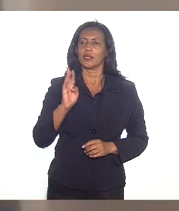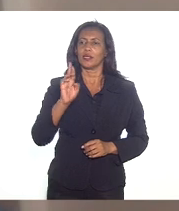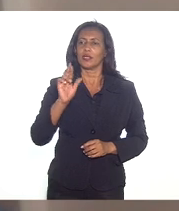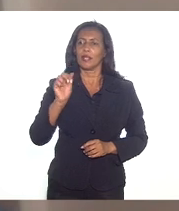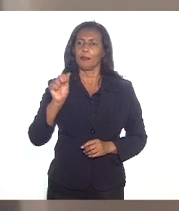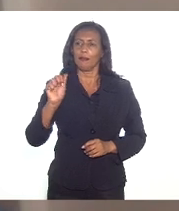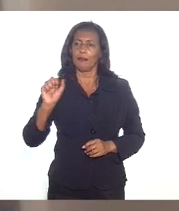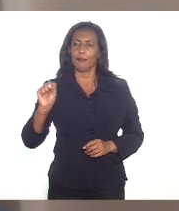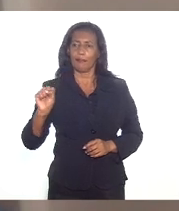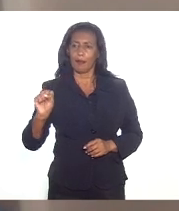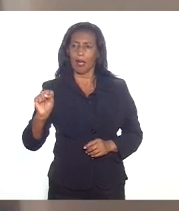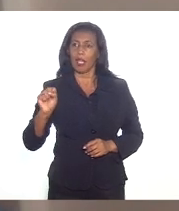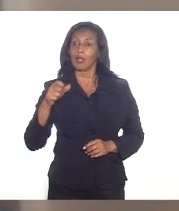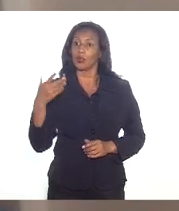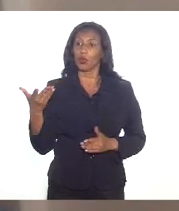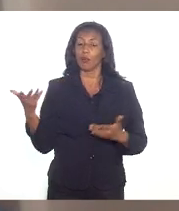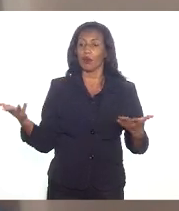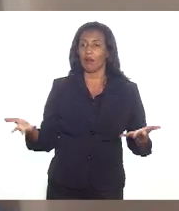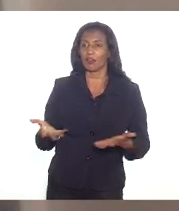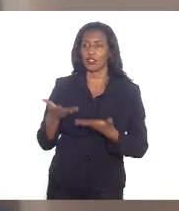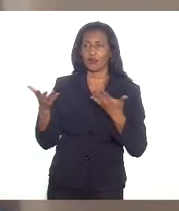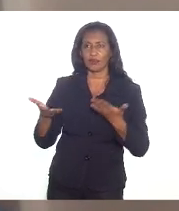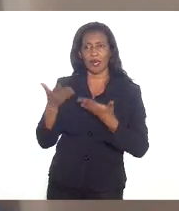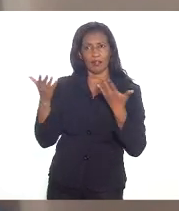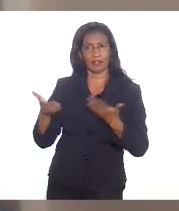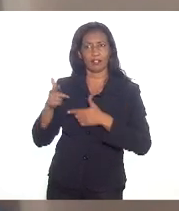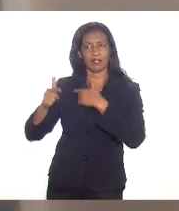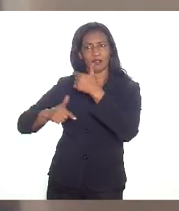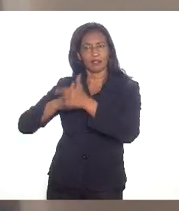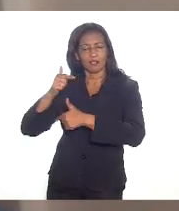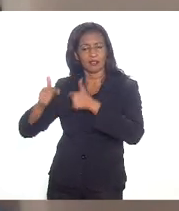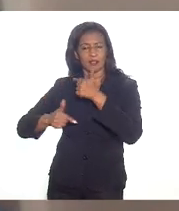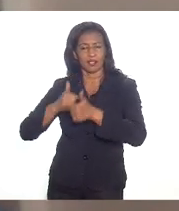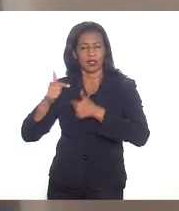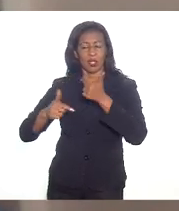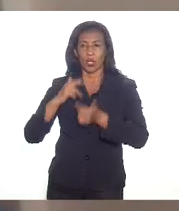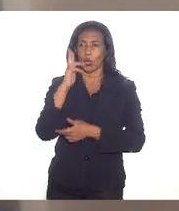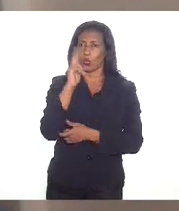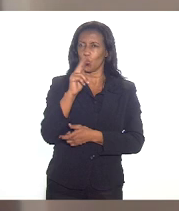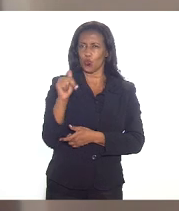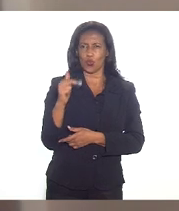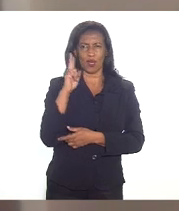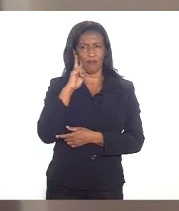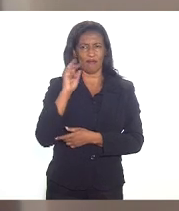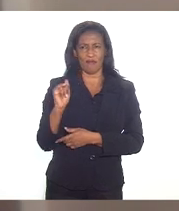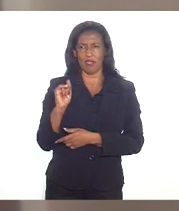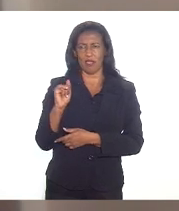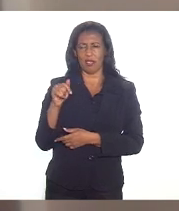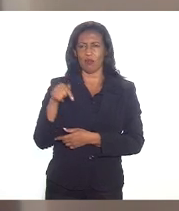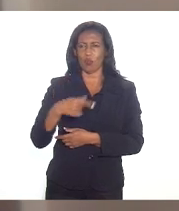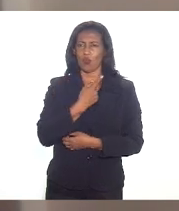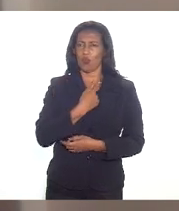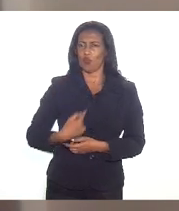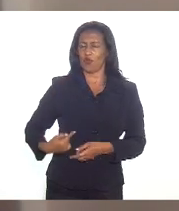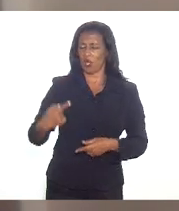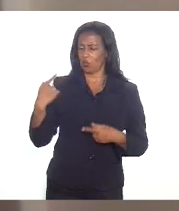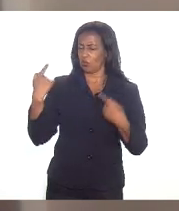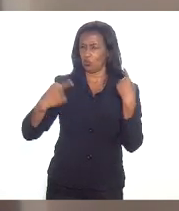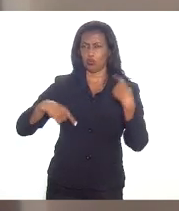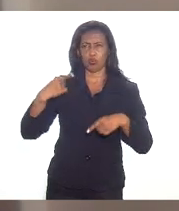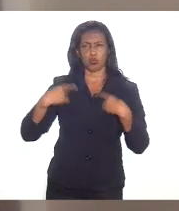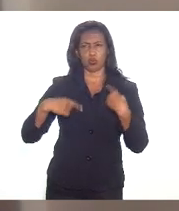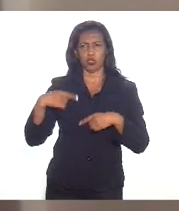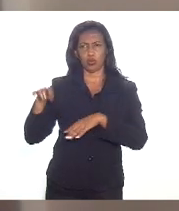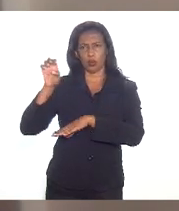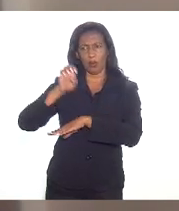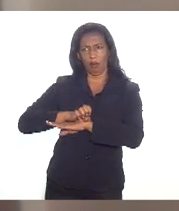as atividades no todo o setor serviço, a gente pode disponibilizar. Eu nunca vi um governo estadual no Rio de Janeiro discutindo com